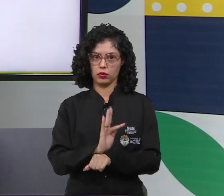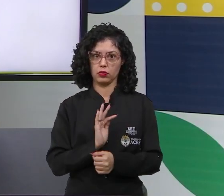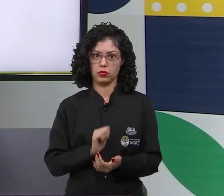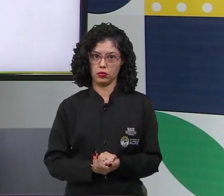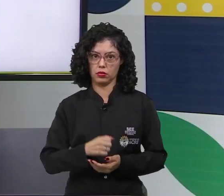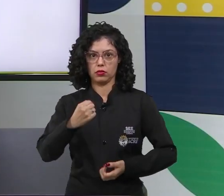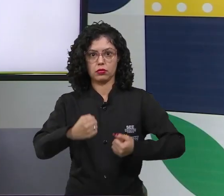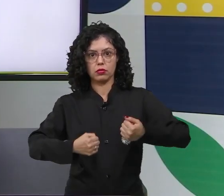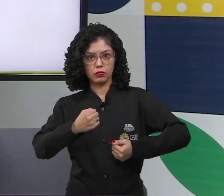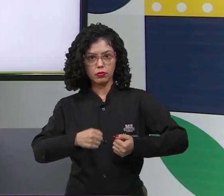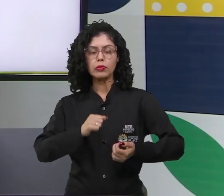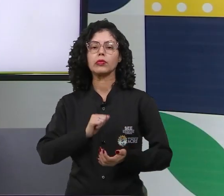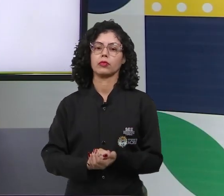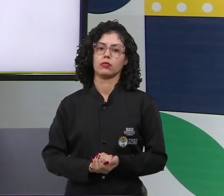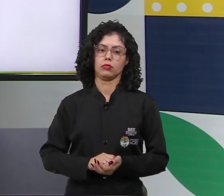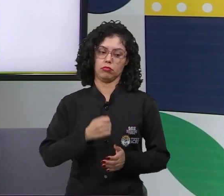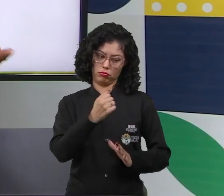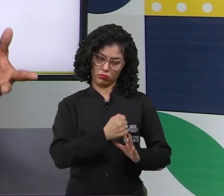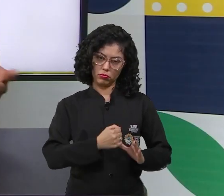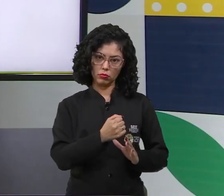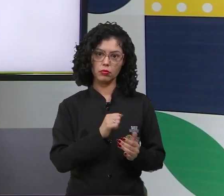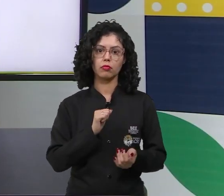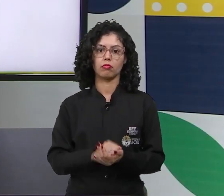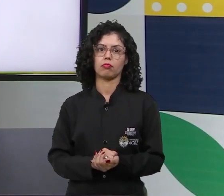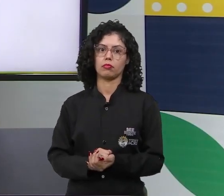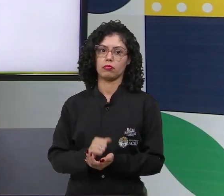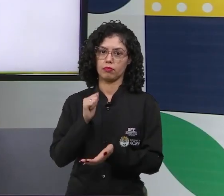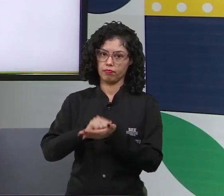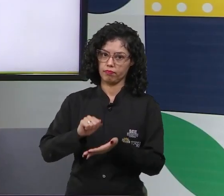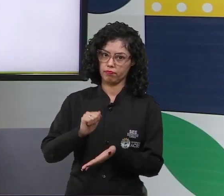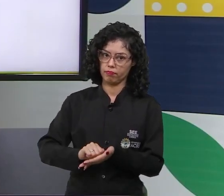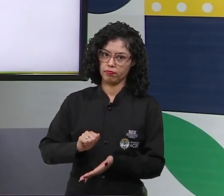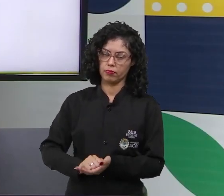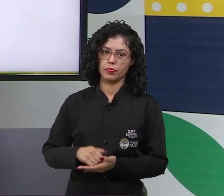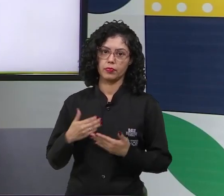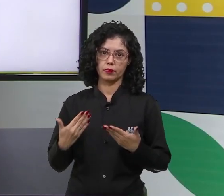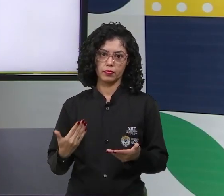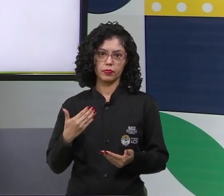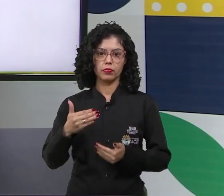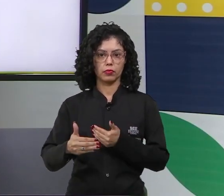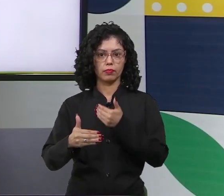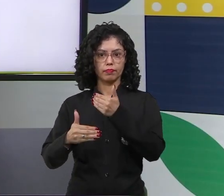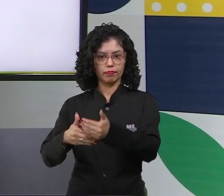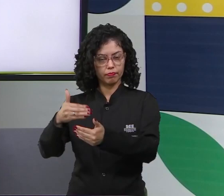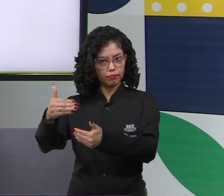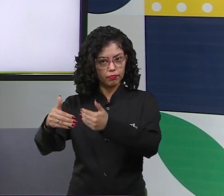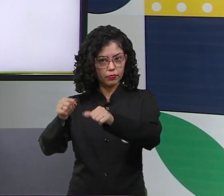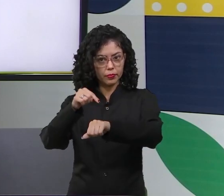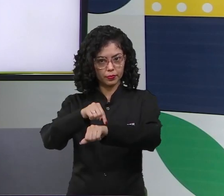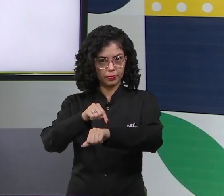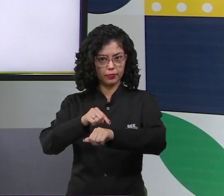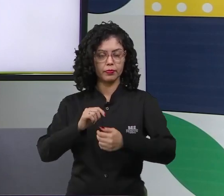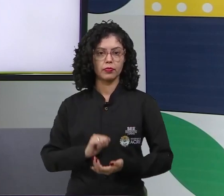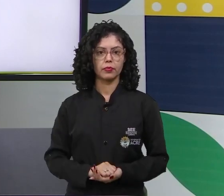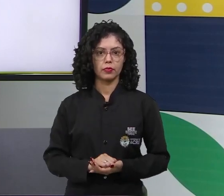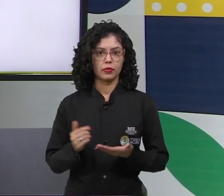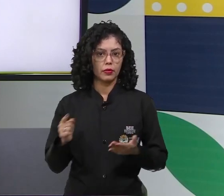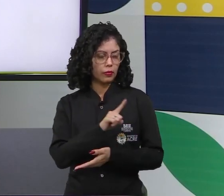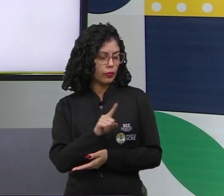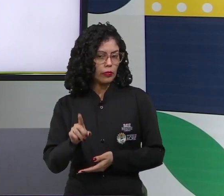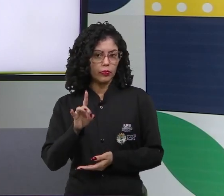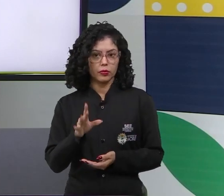o motorista, era o lixeiro, era a empregada doméstica. Isso vai se perpetuando ao longo do tempo. Eles não